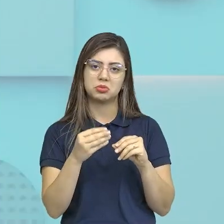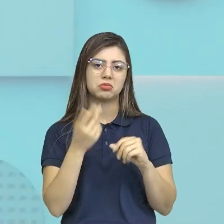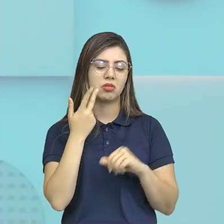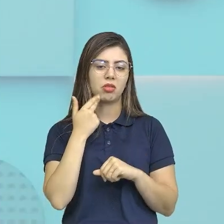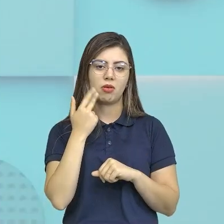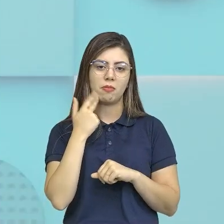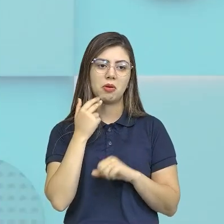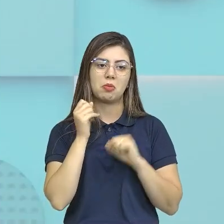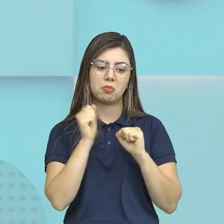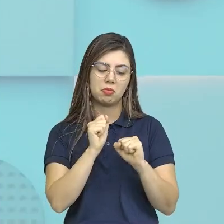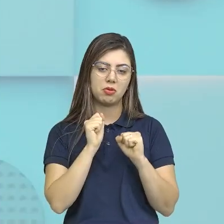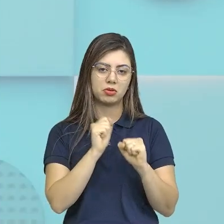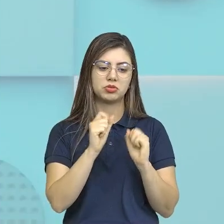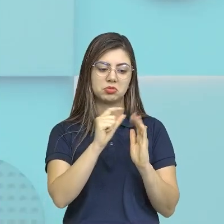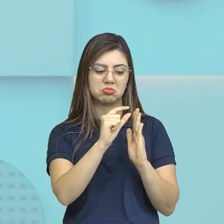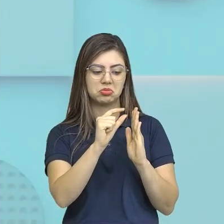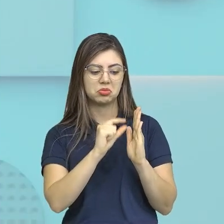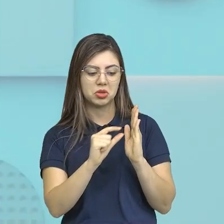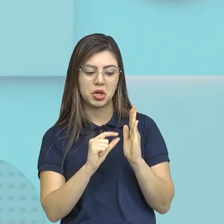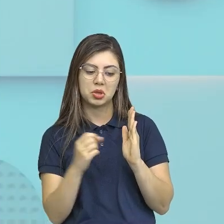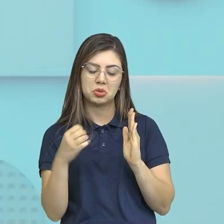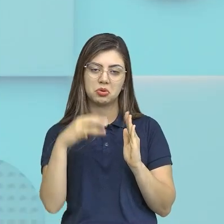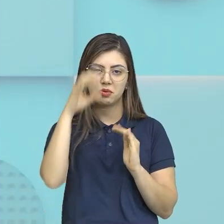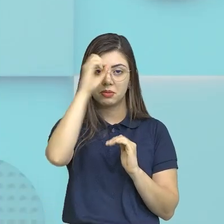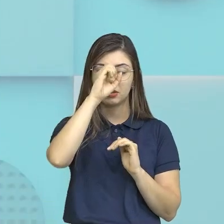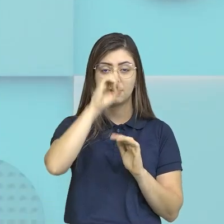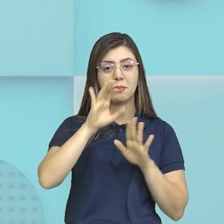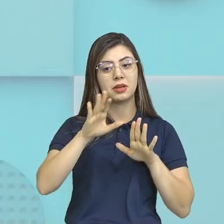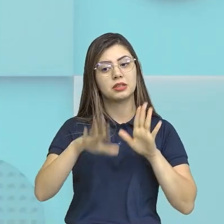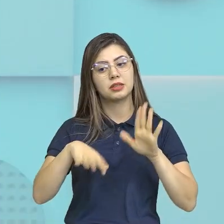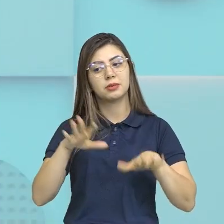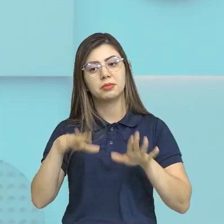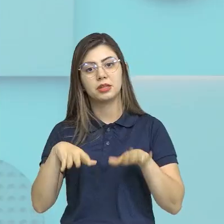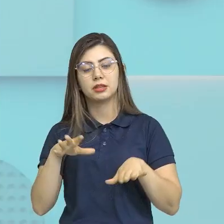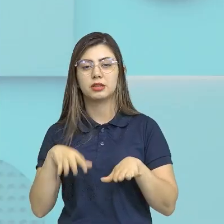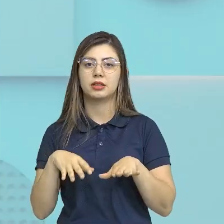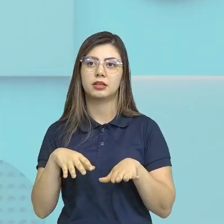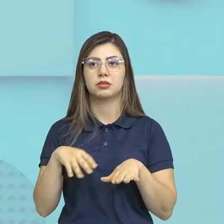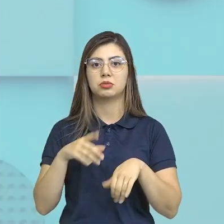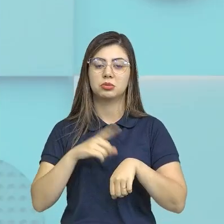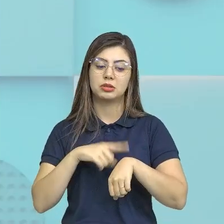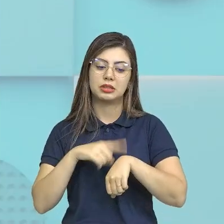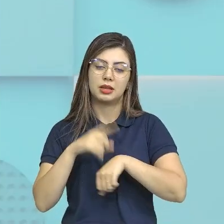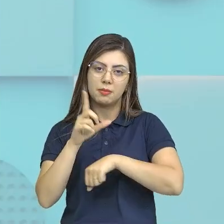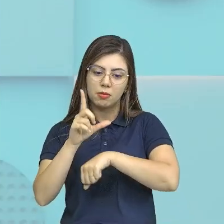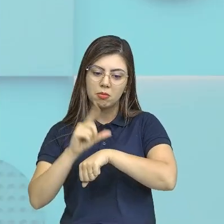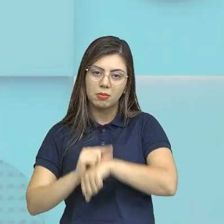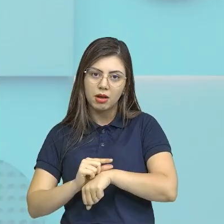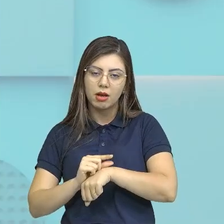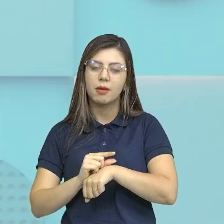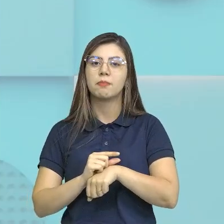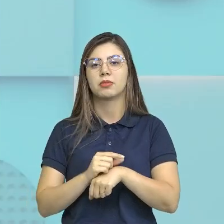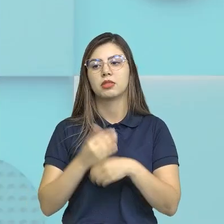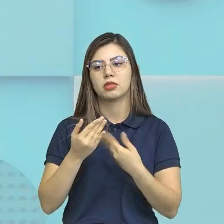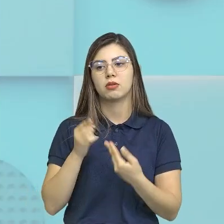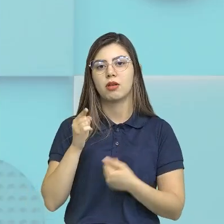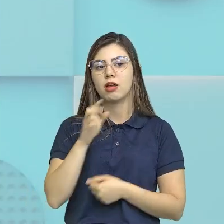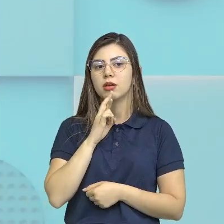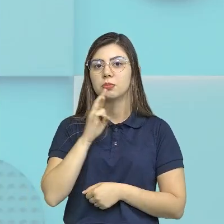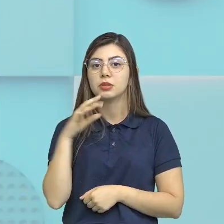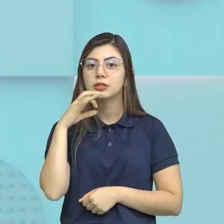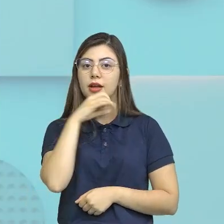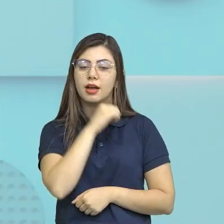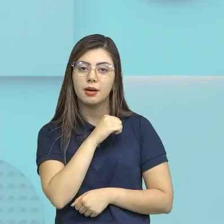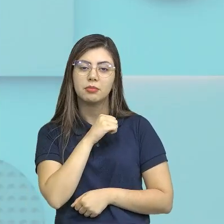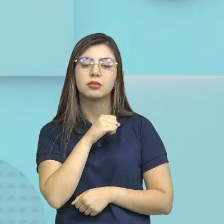faz tudo isso. Mas, a depender da situação, vai exigir uma leitura mais rápida, a busca mais efetiva por uma informação, e aí